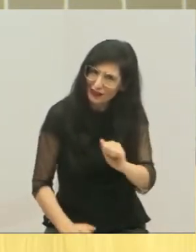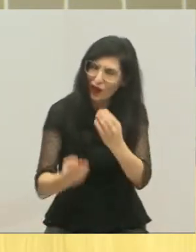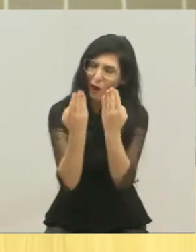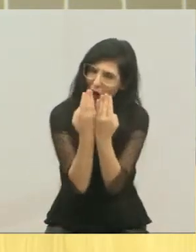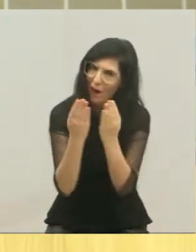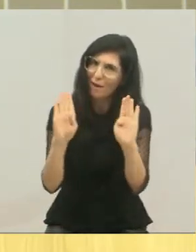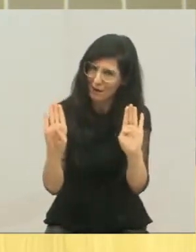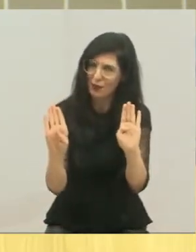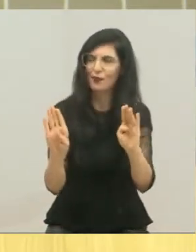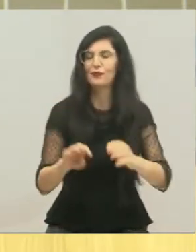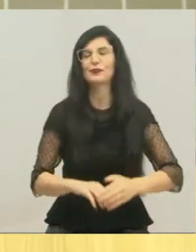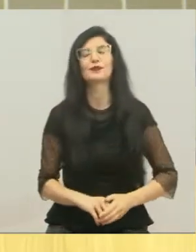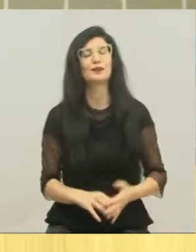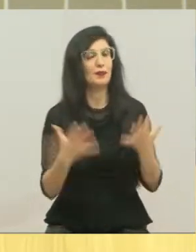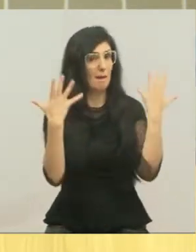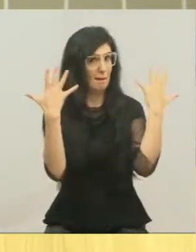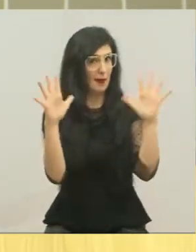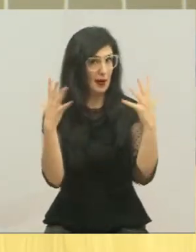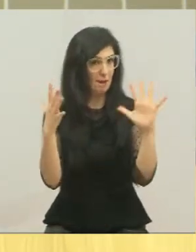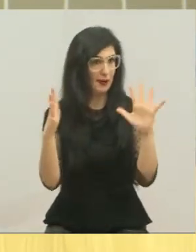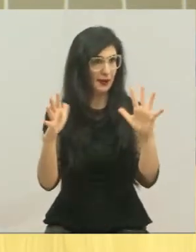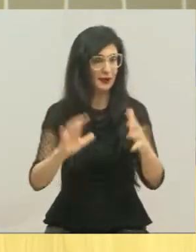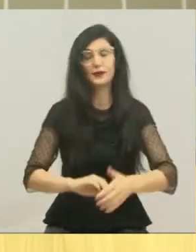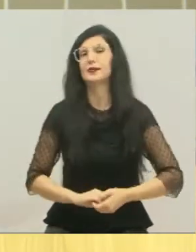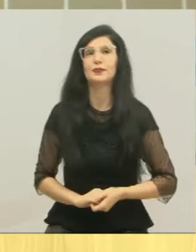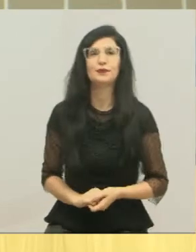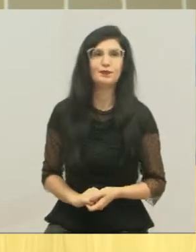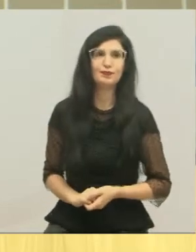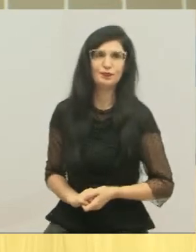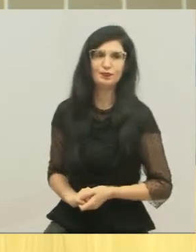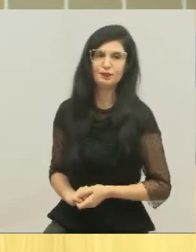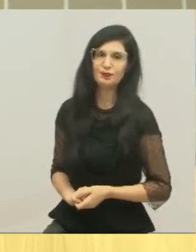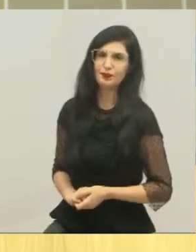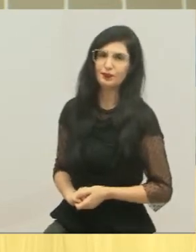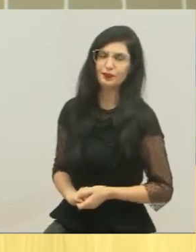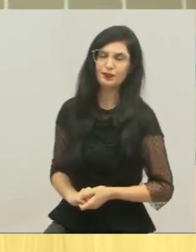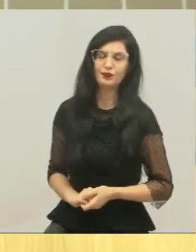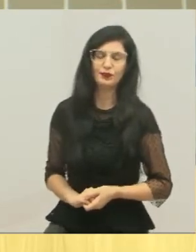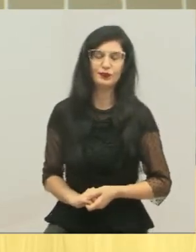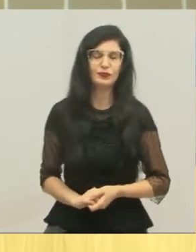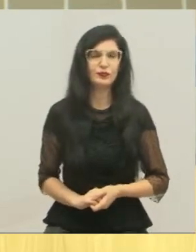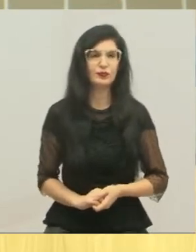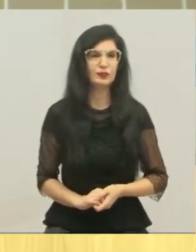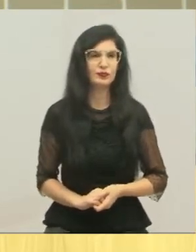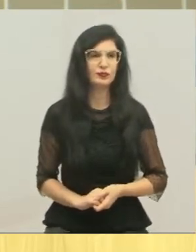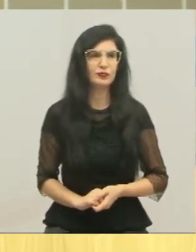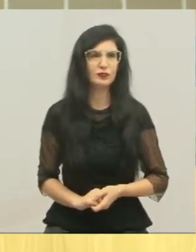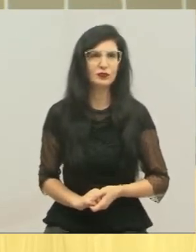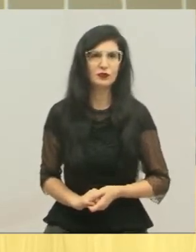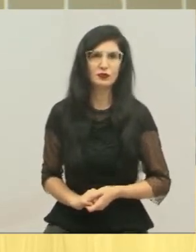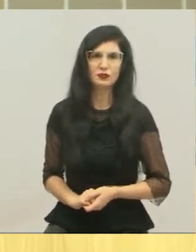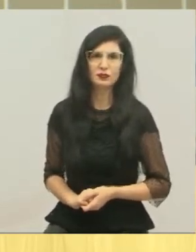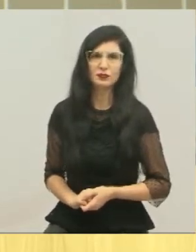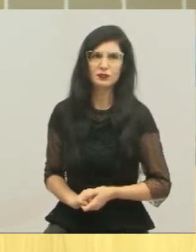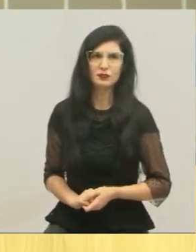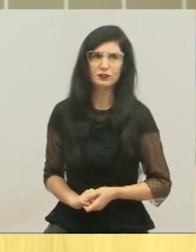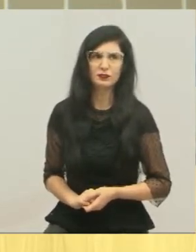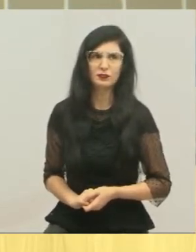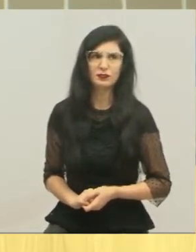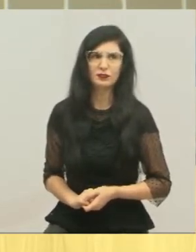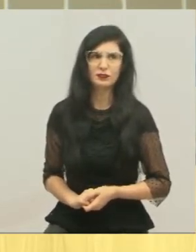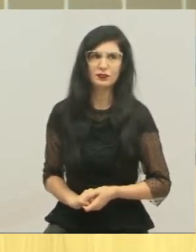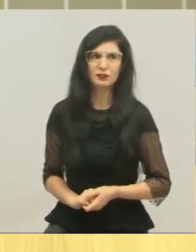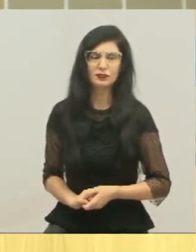regozijamos com muito mais um avanço dessa importante agremiação de classe na obtenção